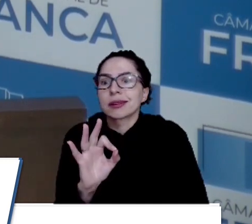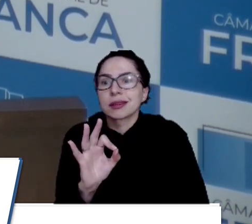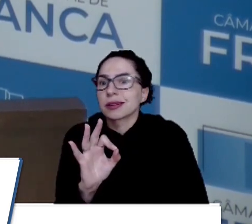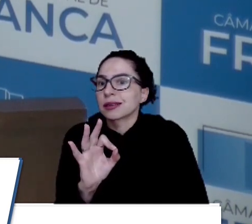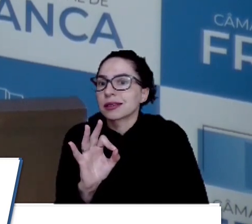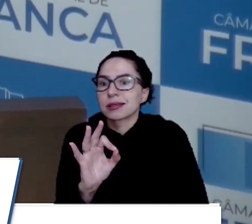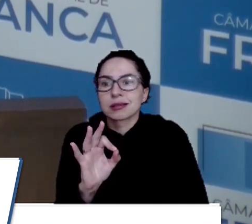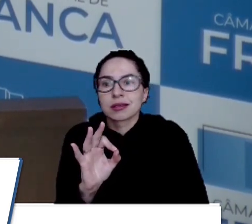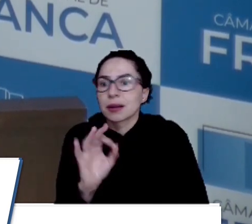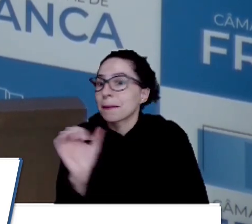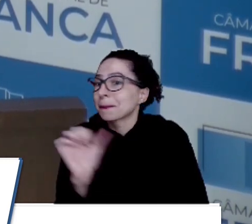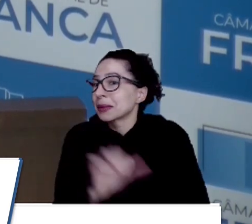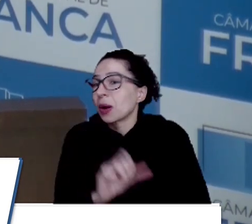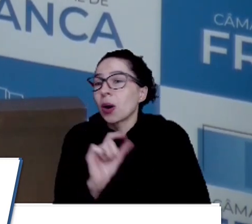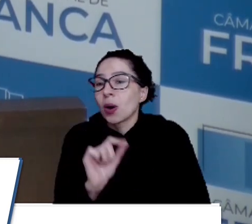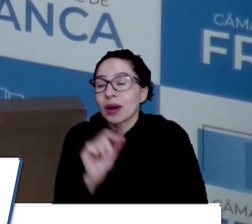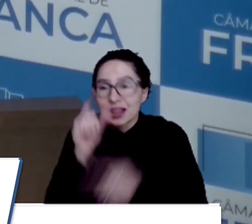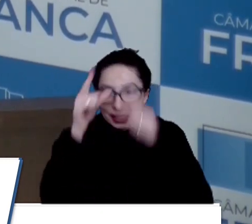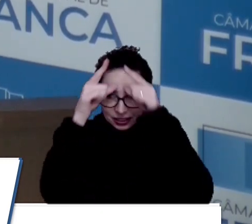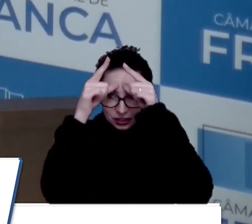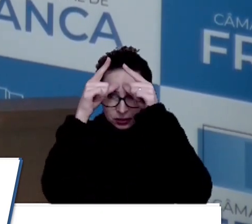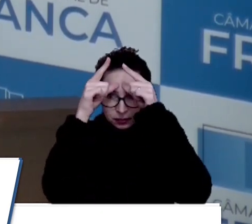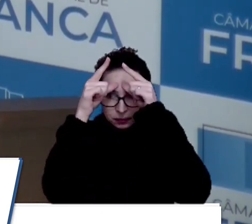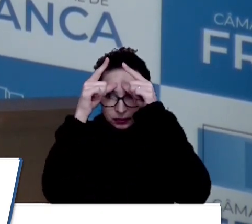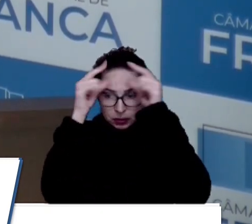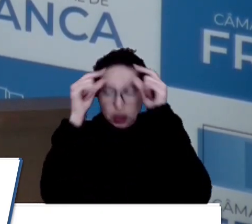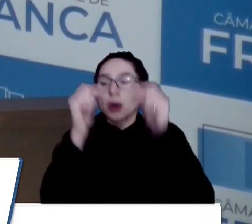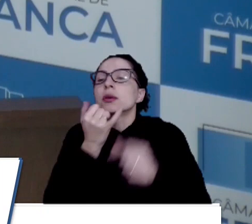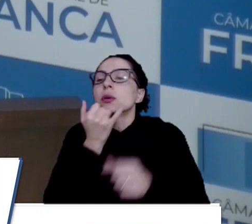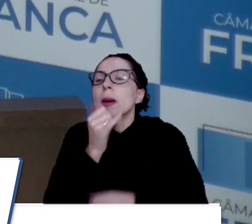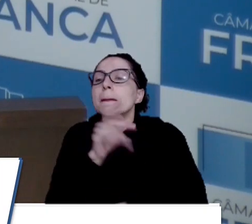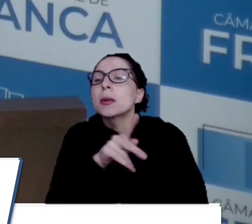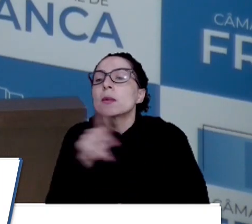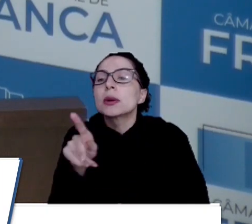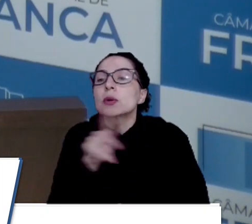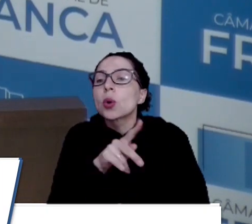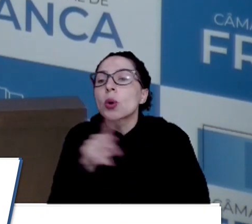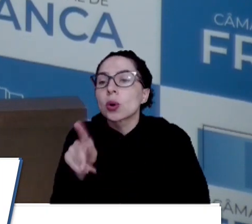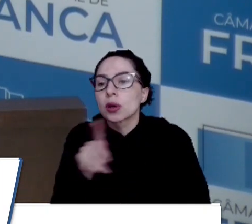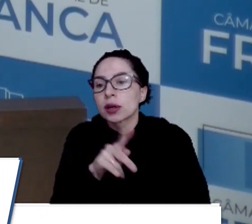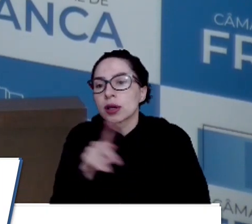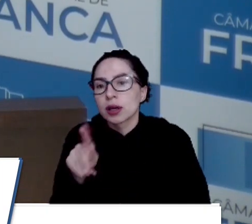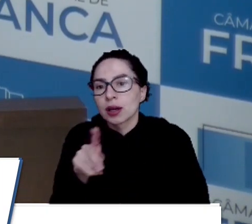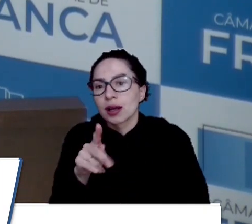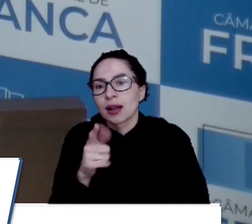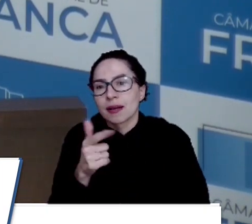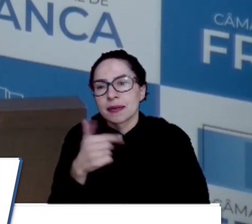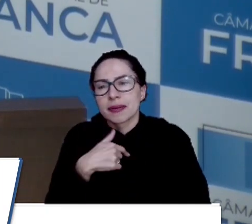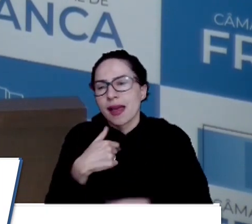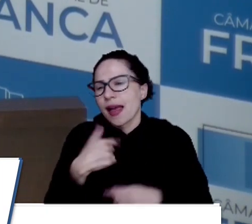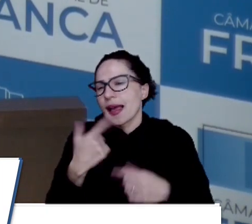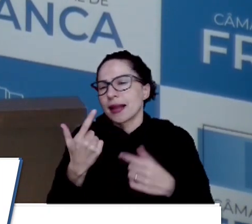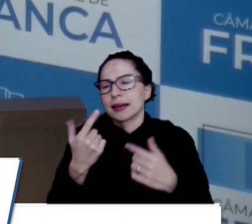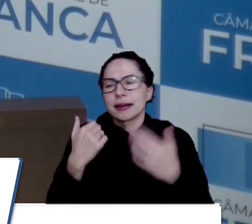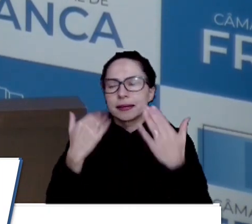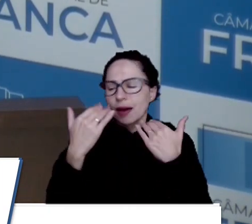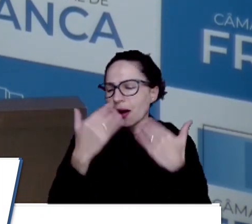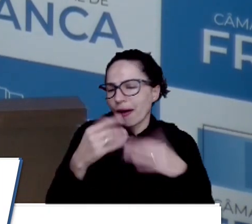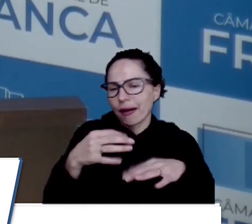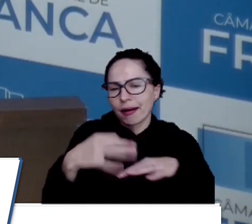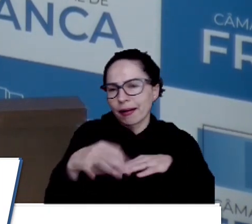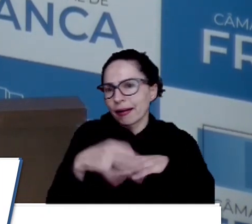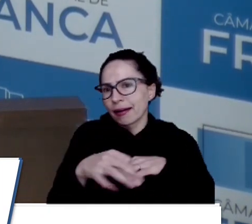ainda, os enfermeiros, os professores, produto de beleza, cosmético, é tributado de